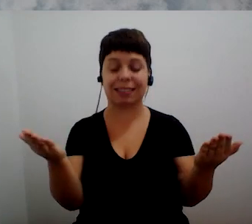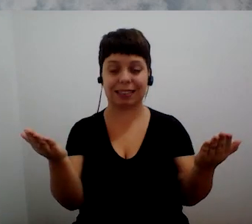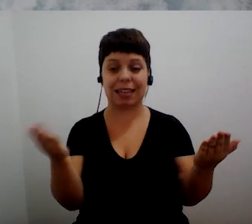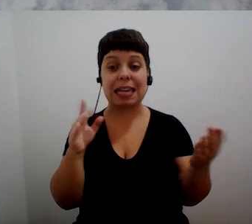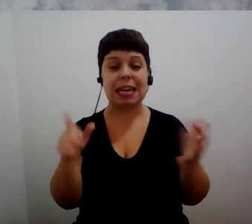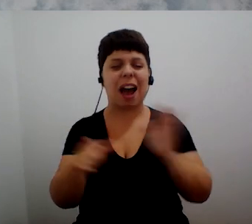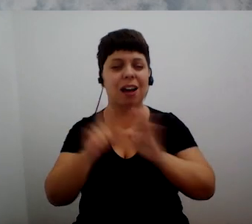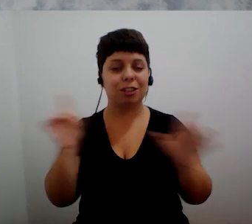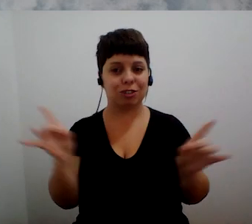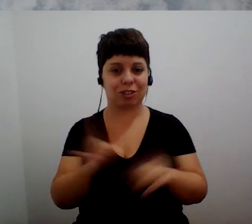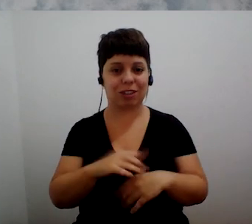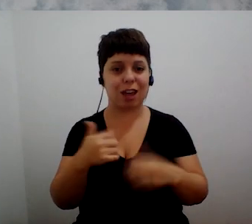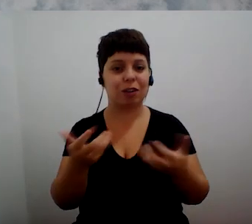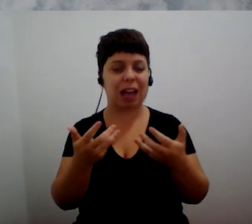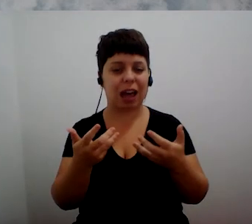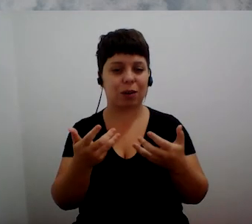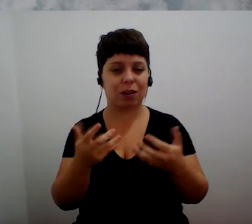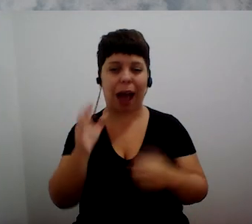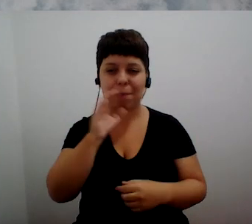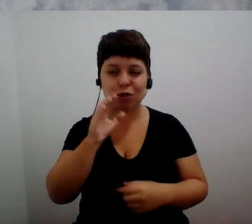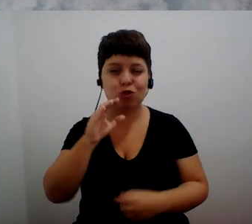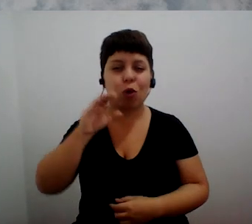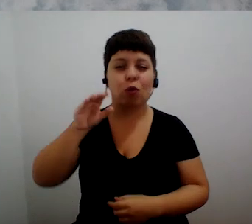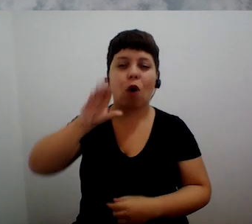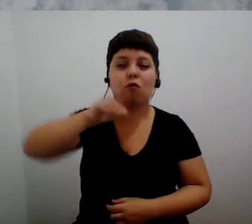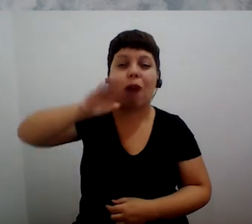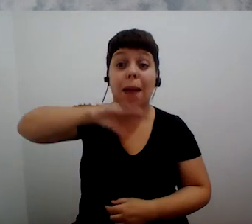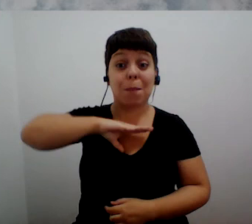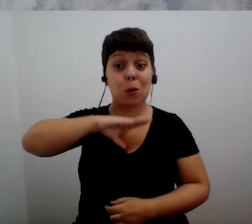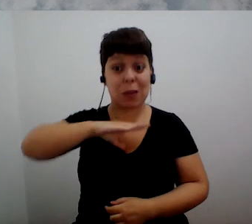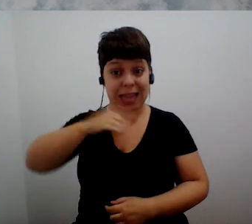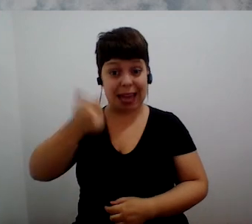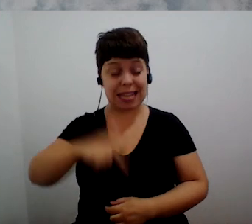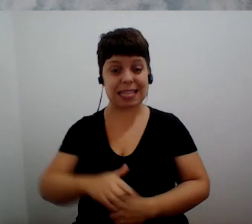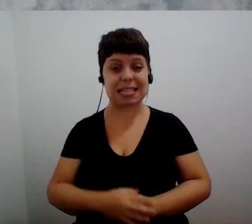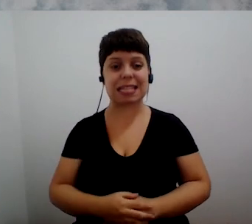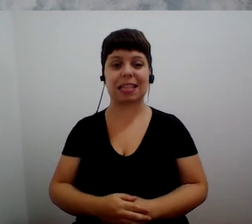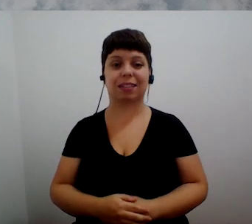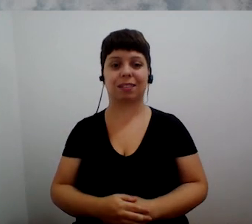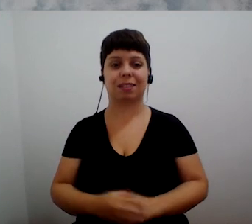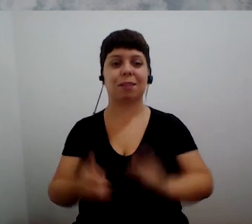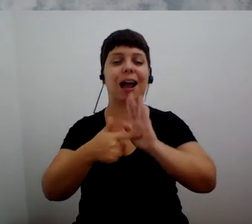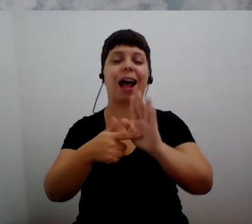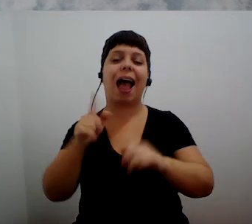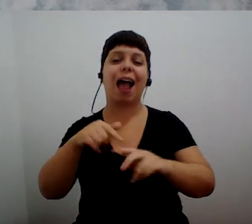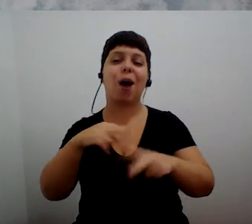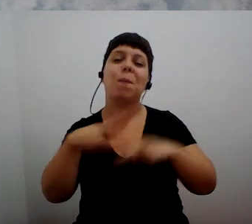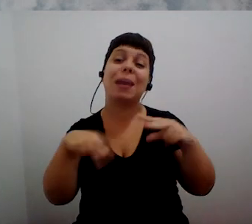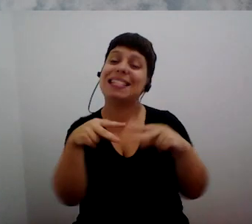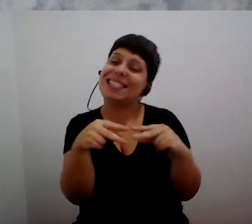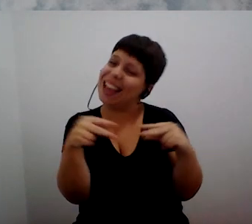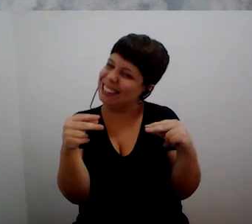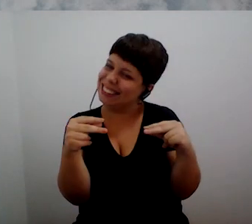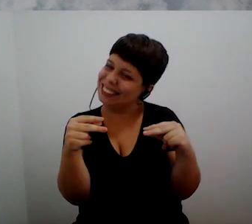And before we close, I would like to switch to Portuguese to introduce a gift to